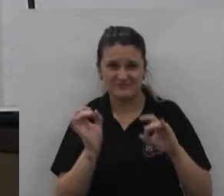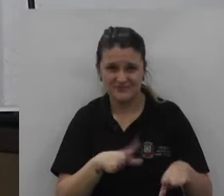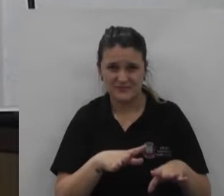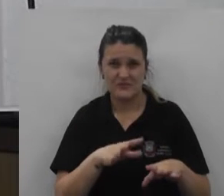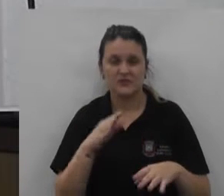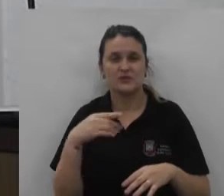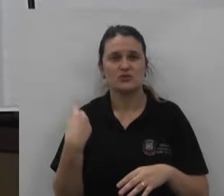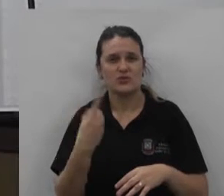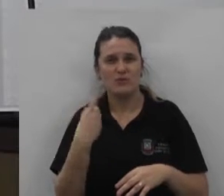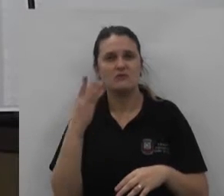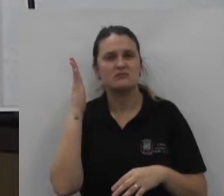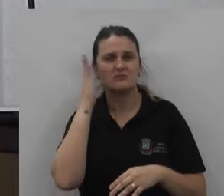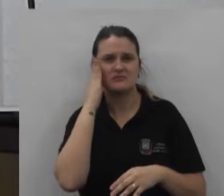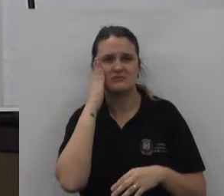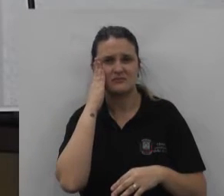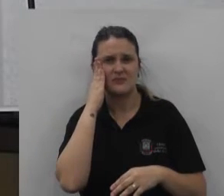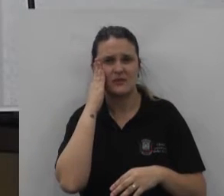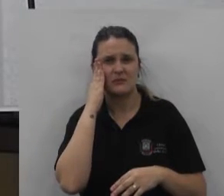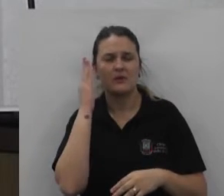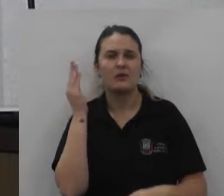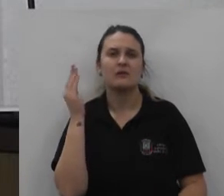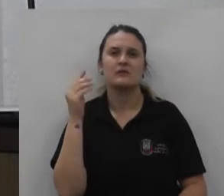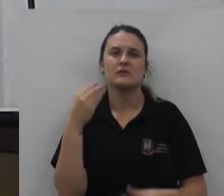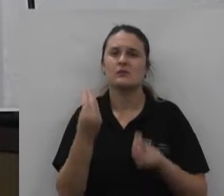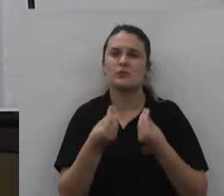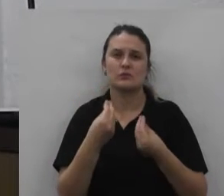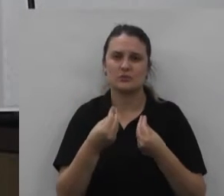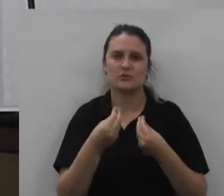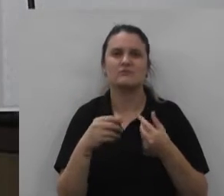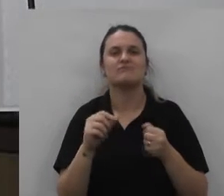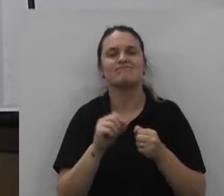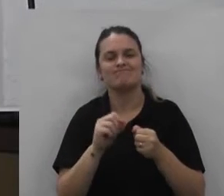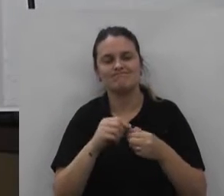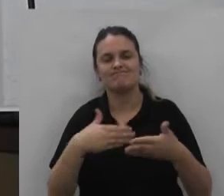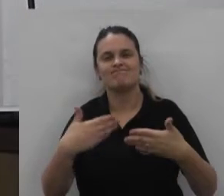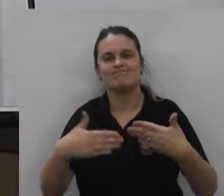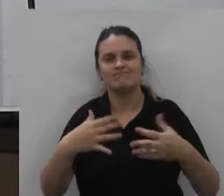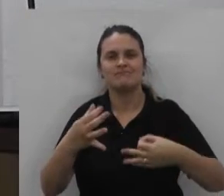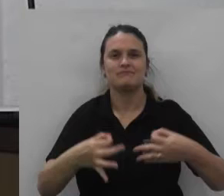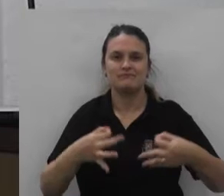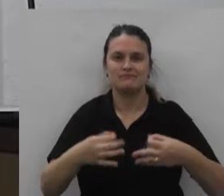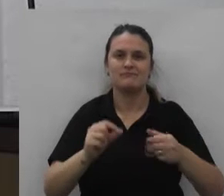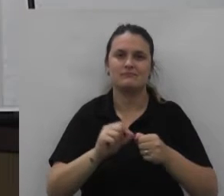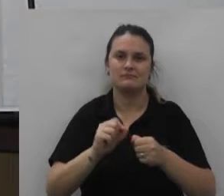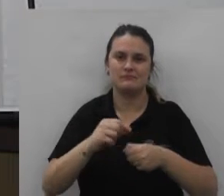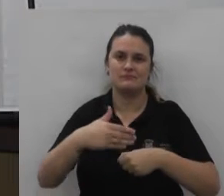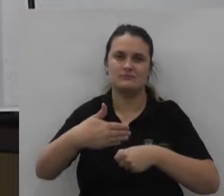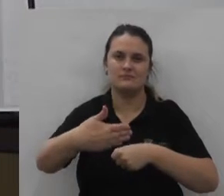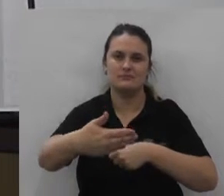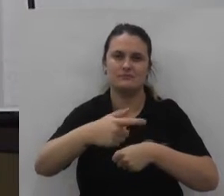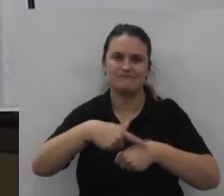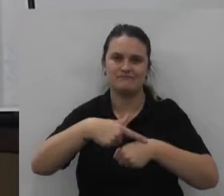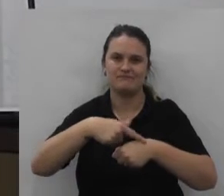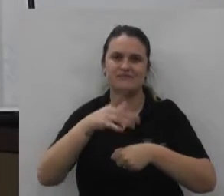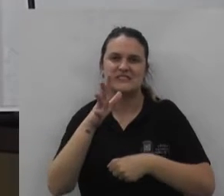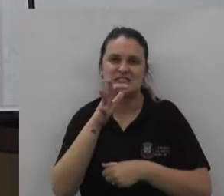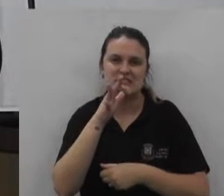somos servidores, que estão a maioria servidor público aqui, entendem que daí tem todo o trâmite judicial para ser feito. Por isso,